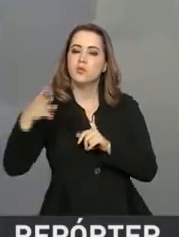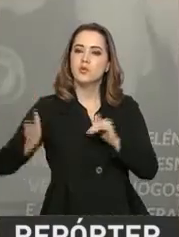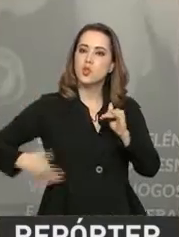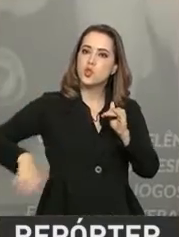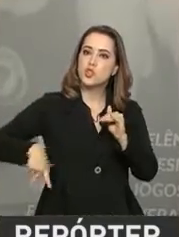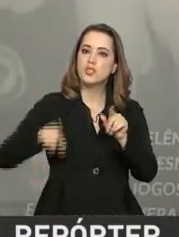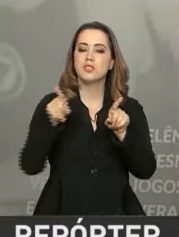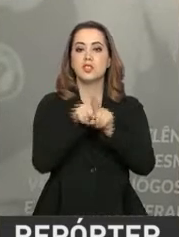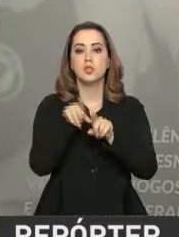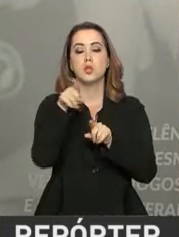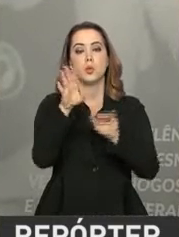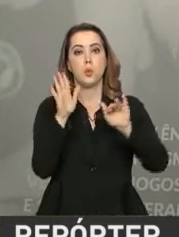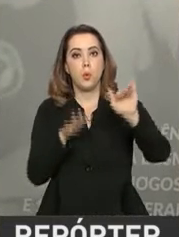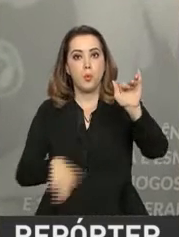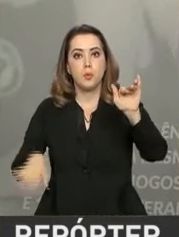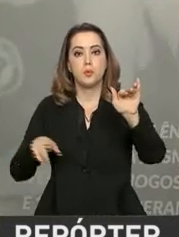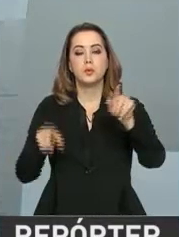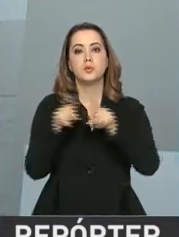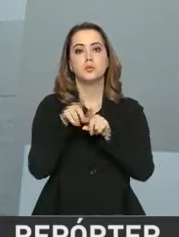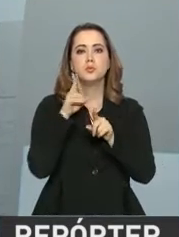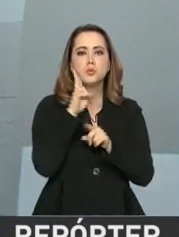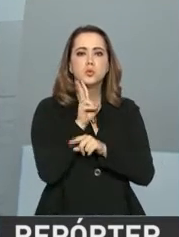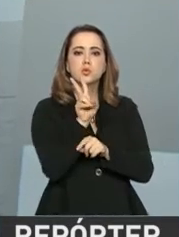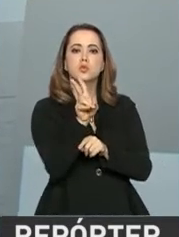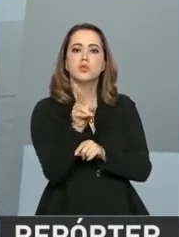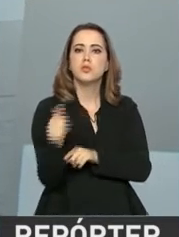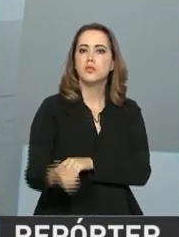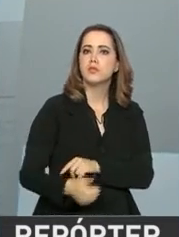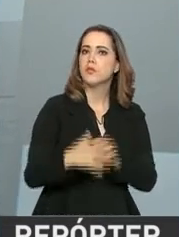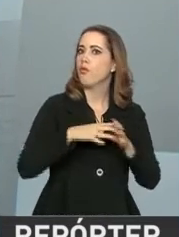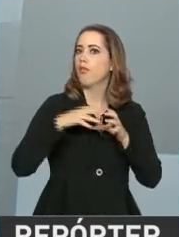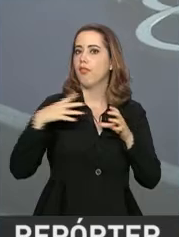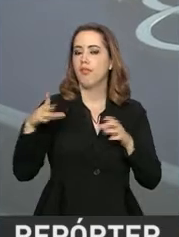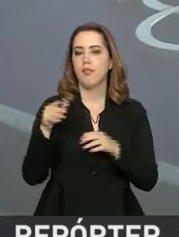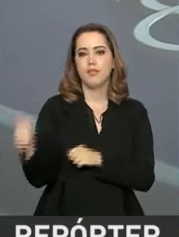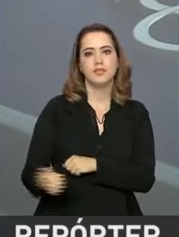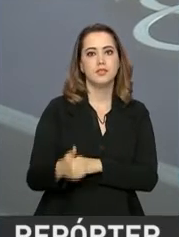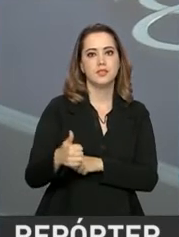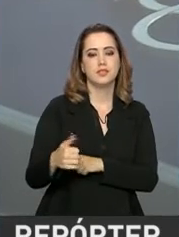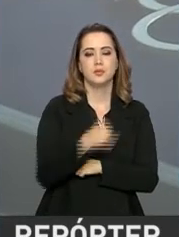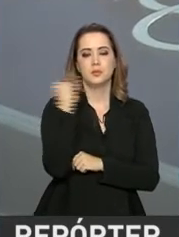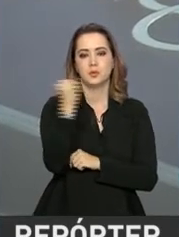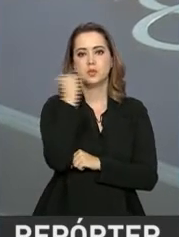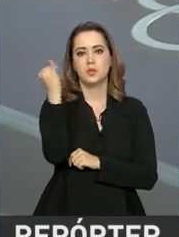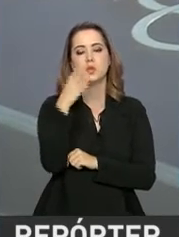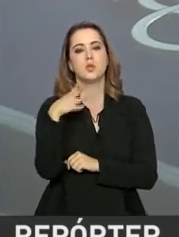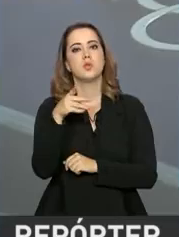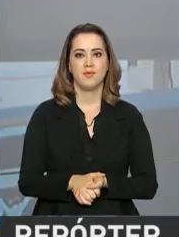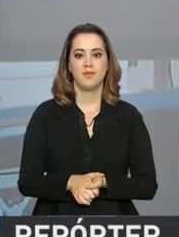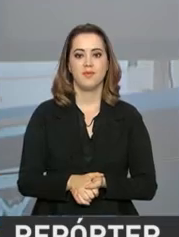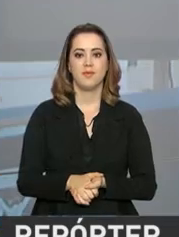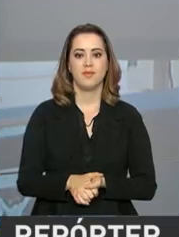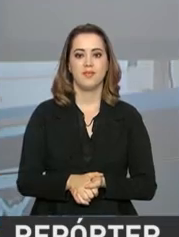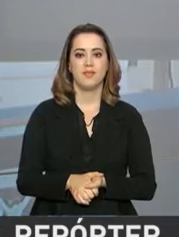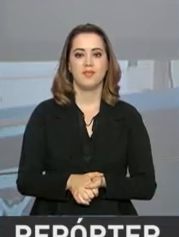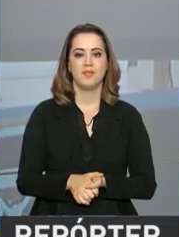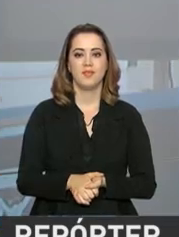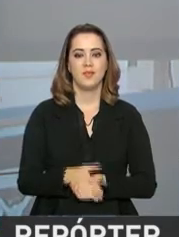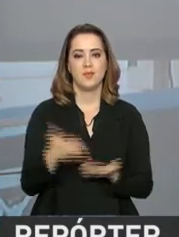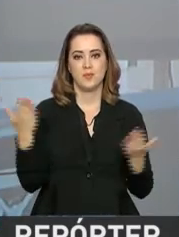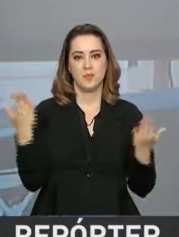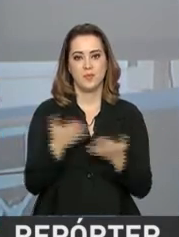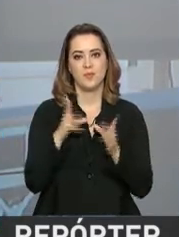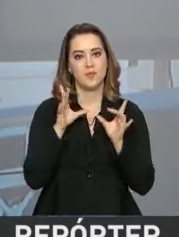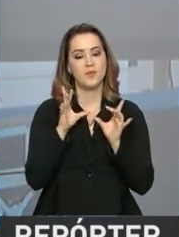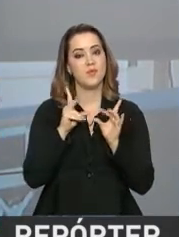conferir parte do acervo de peças que contam a história da maior nadadora brasileira em todos os tempos, Maria Lenk. E neste